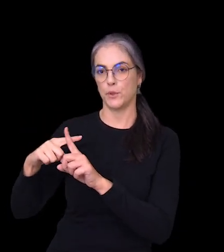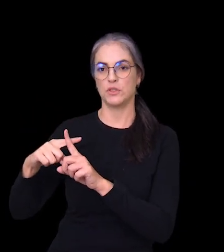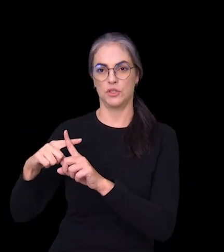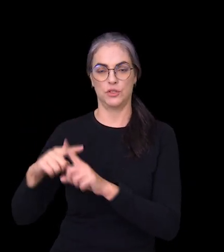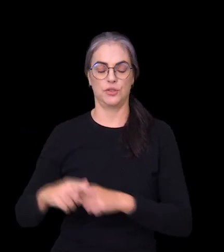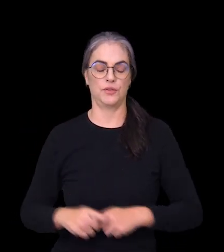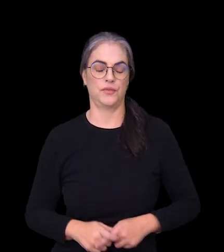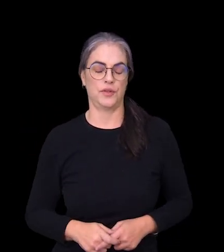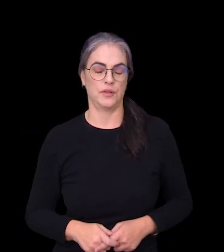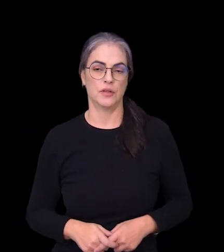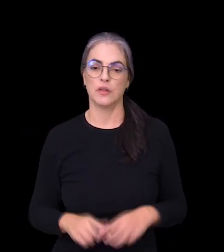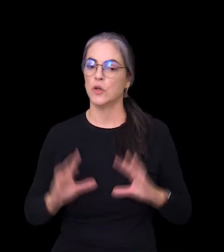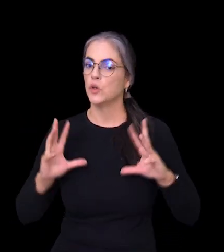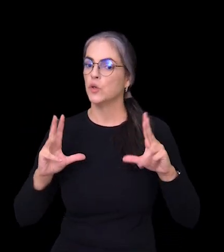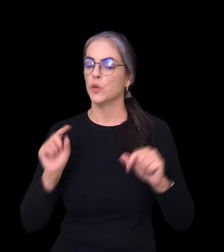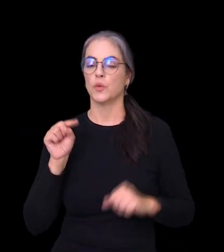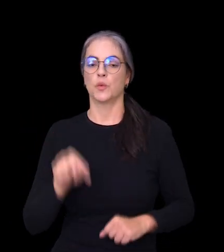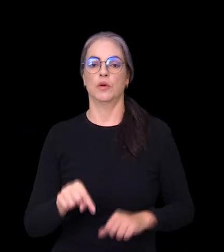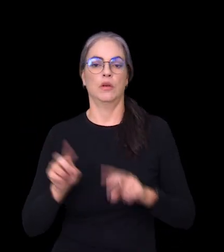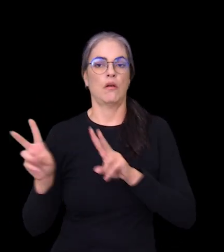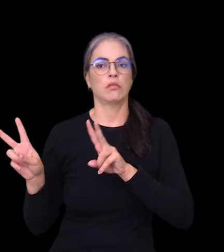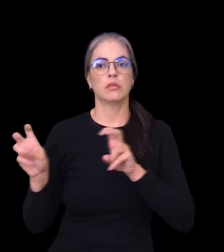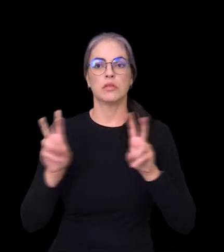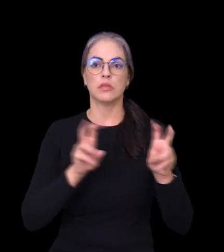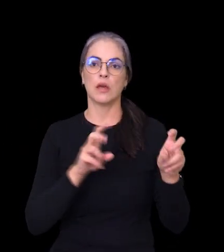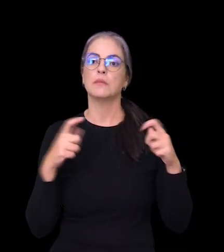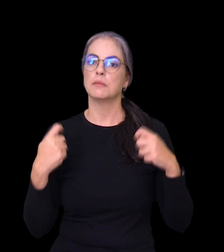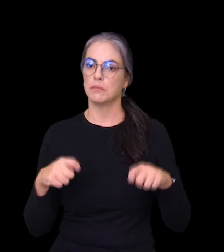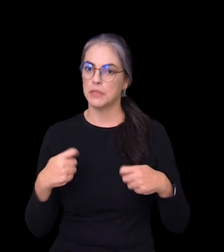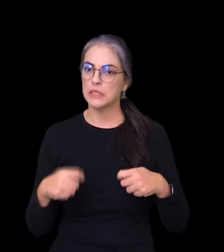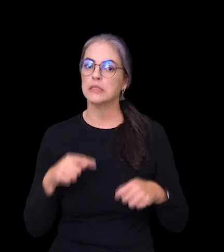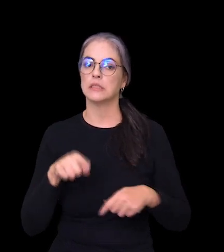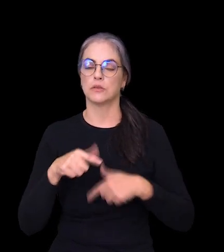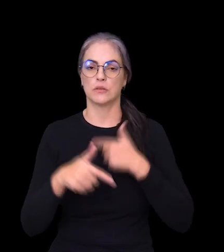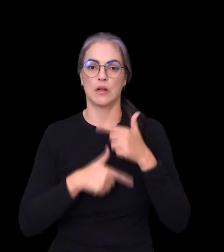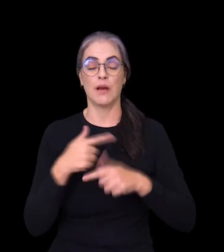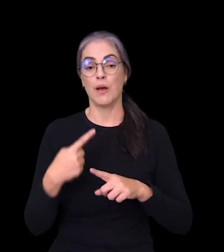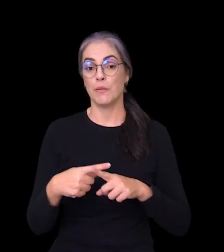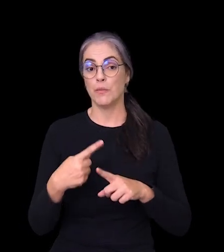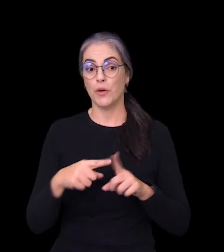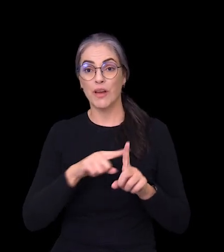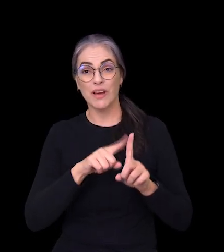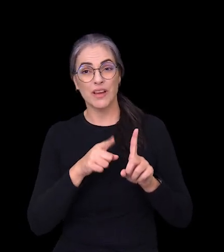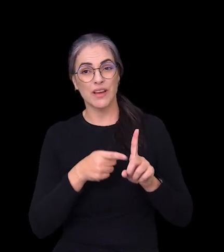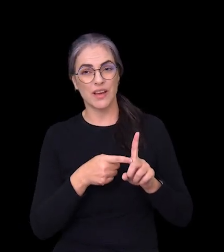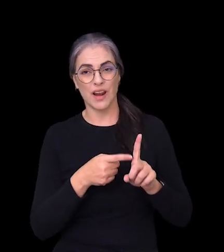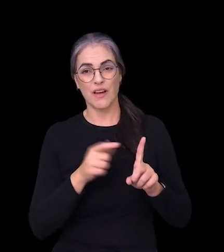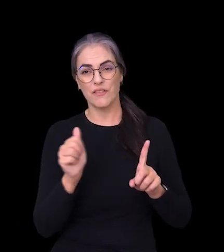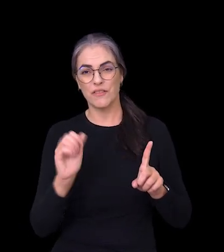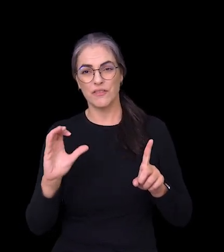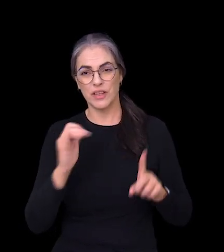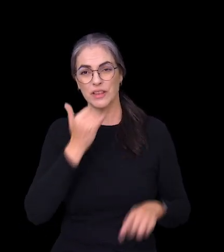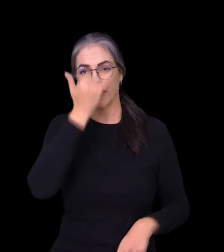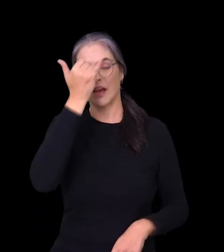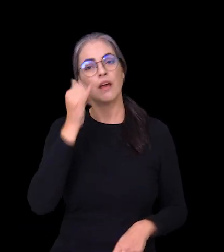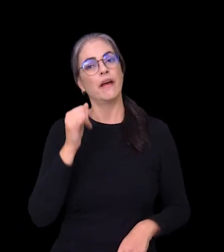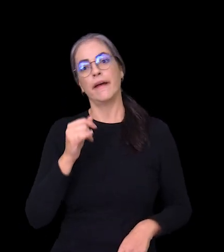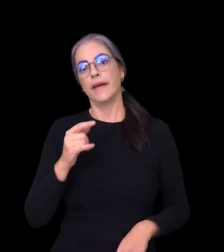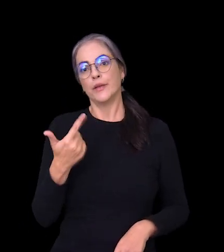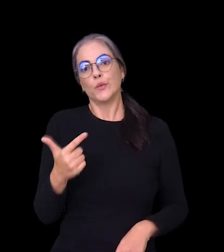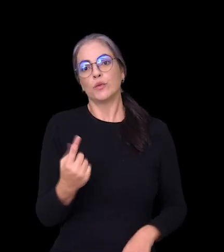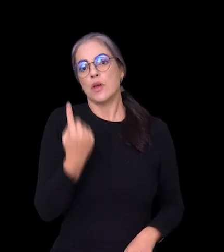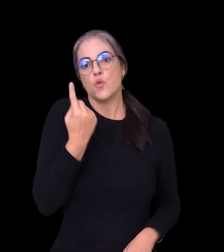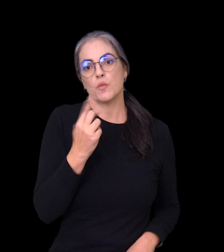e temas precisam ser trabalhados, porque a gravidez não intencional na adolescência é um tema multidimensional e precisa